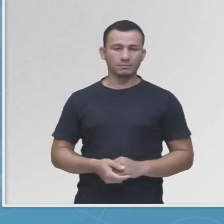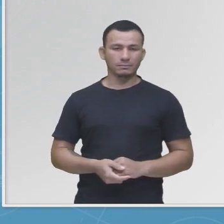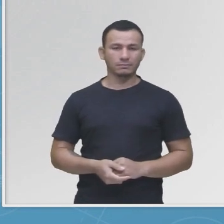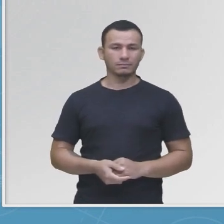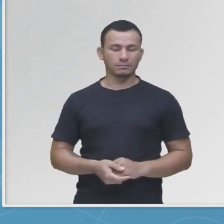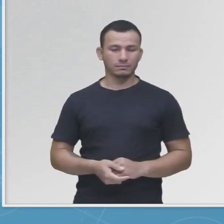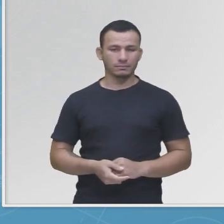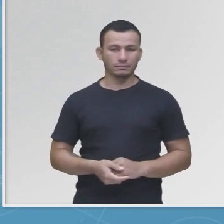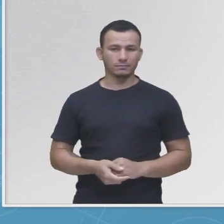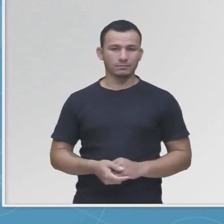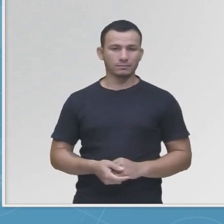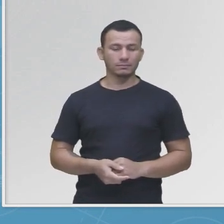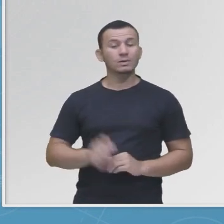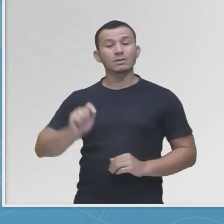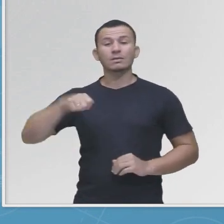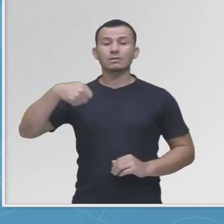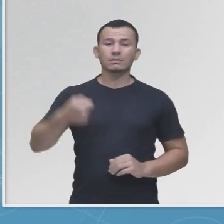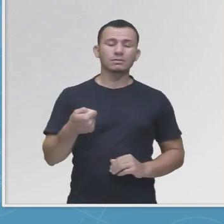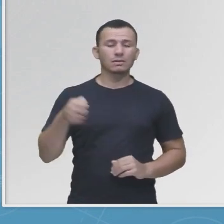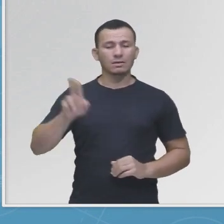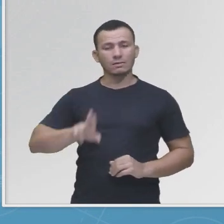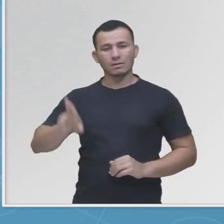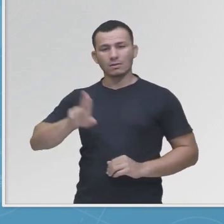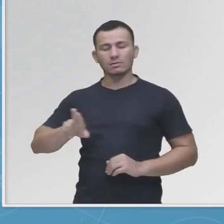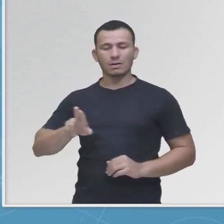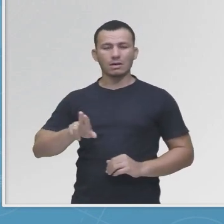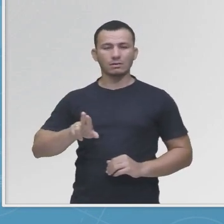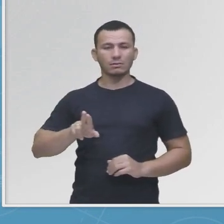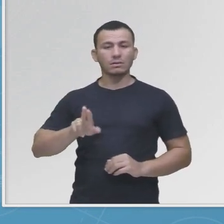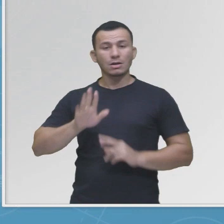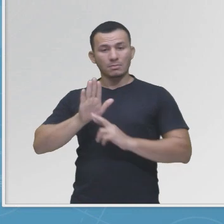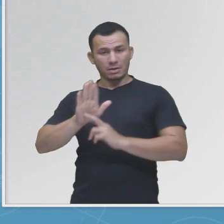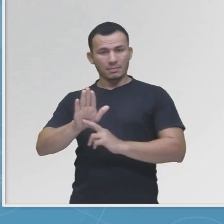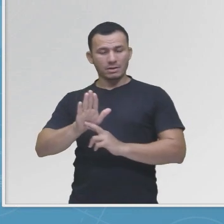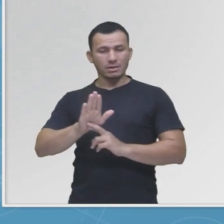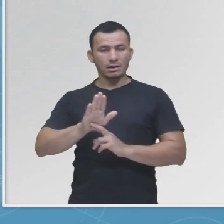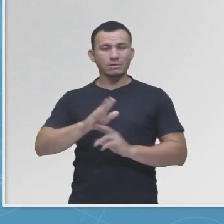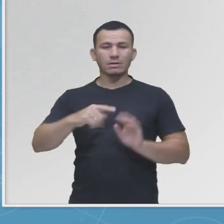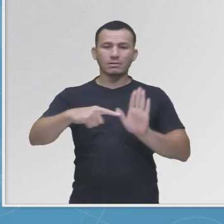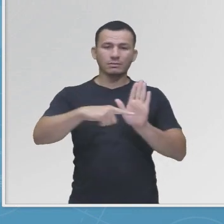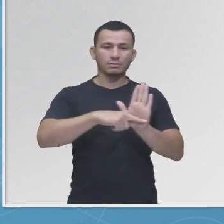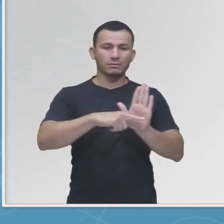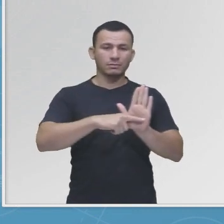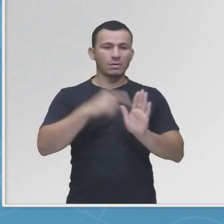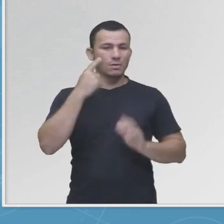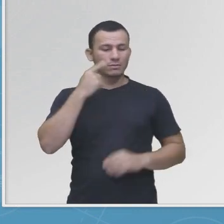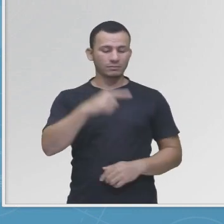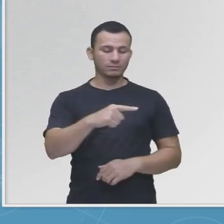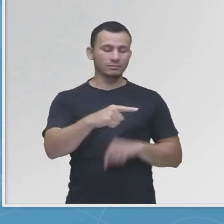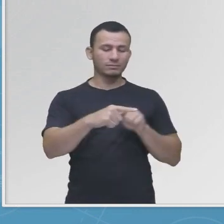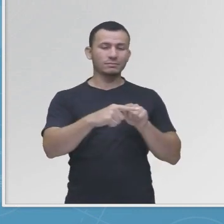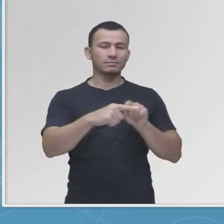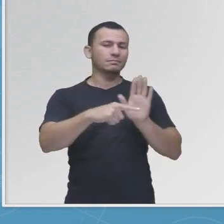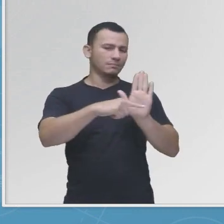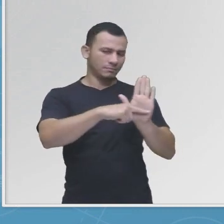né, utilizado para representar a subtração é esse tracinho aqui, né?